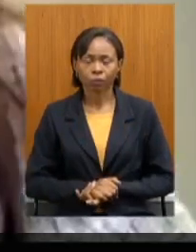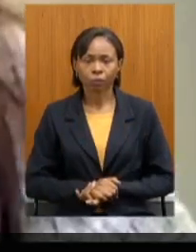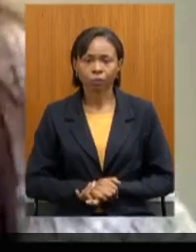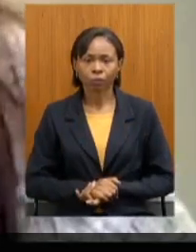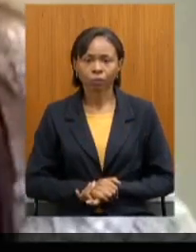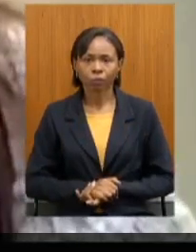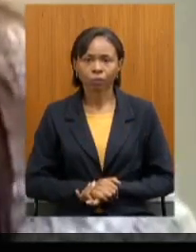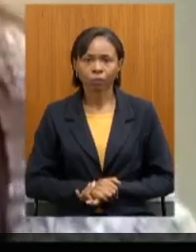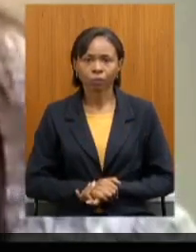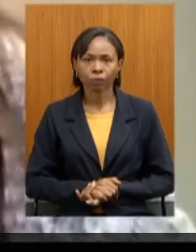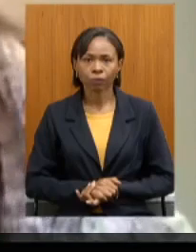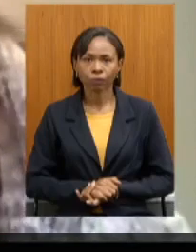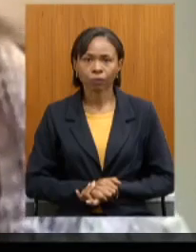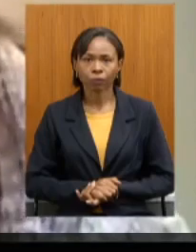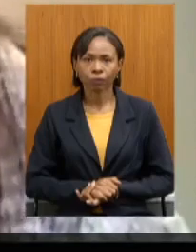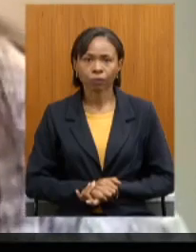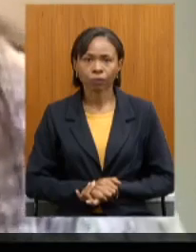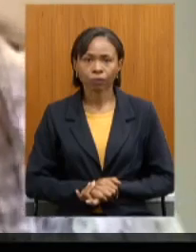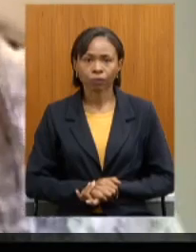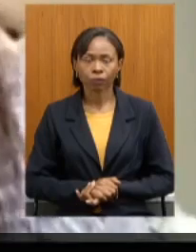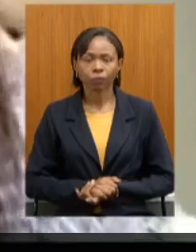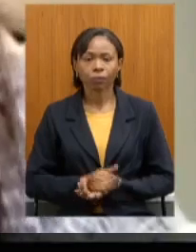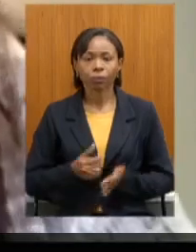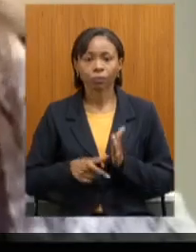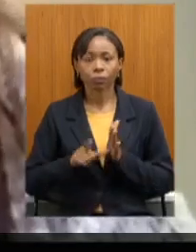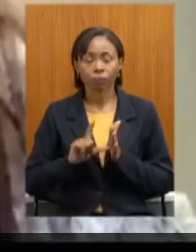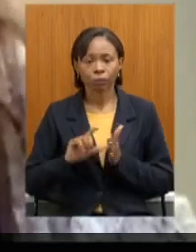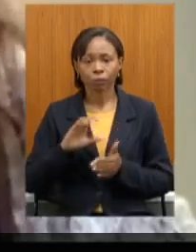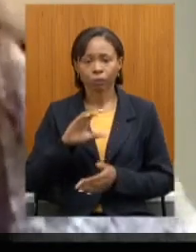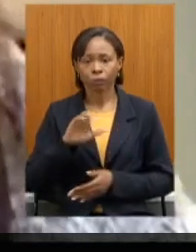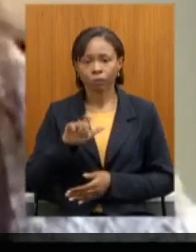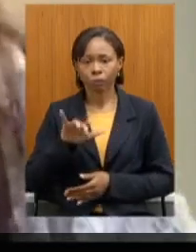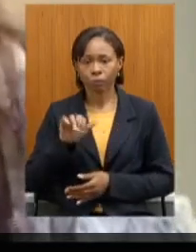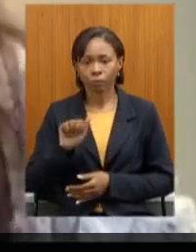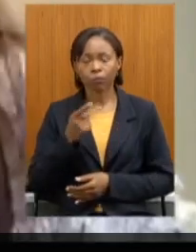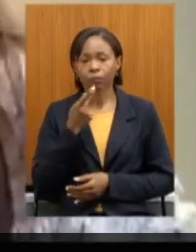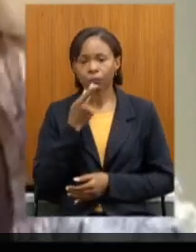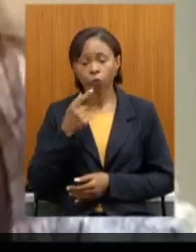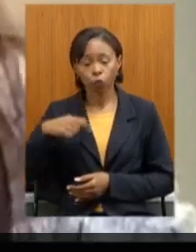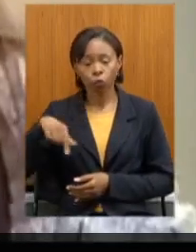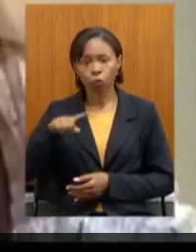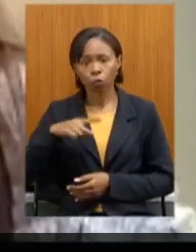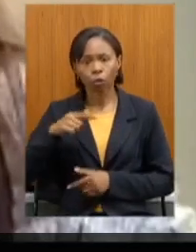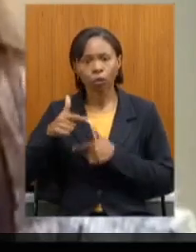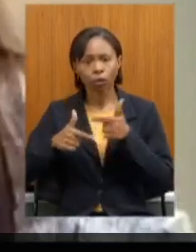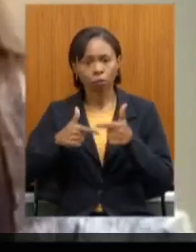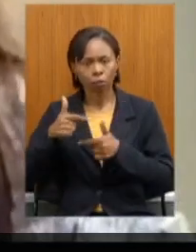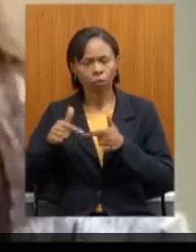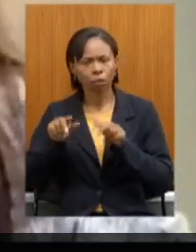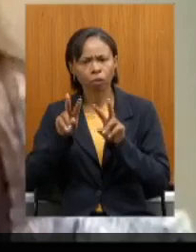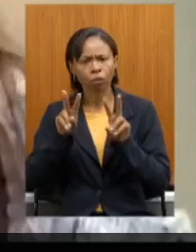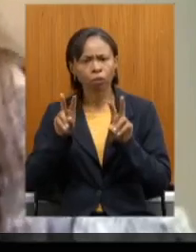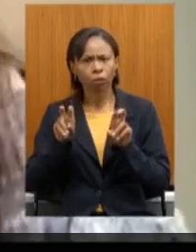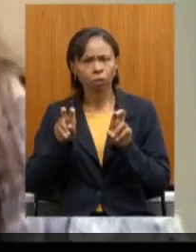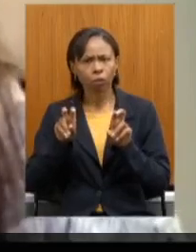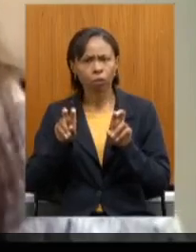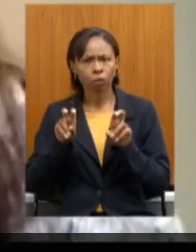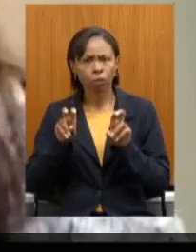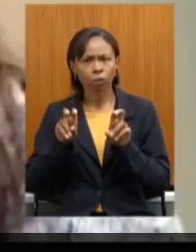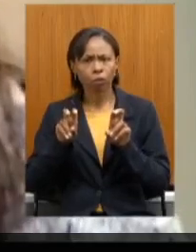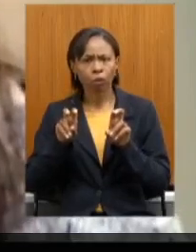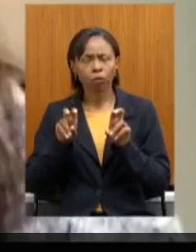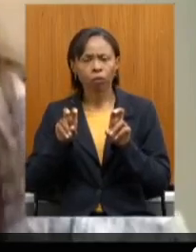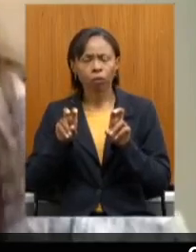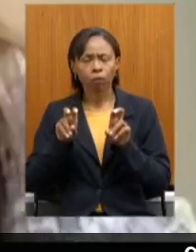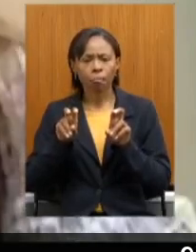E a Célia citou sobre a nossa questão, nós estamos trabalhando com relação àquela alíquota extraordinária realmente,